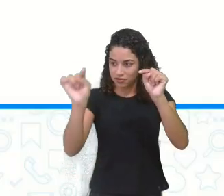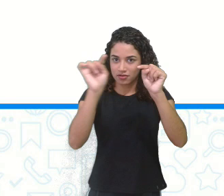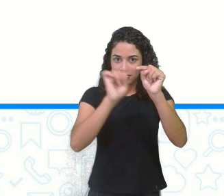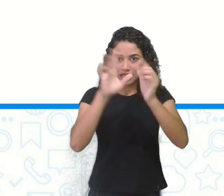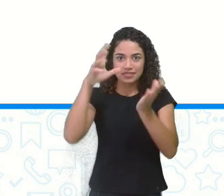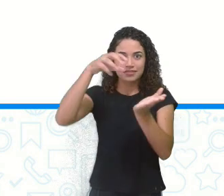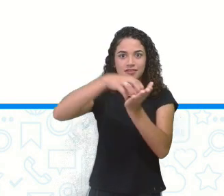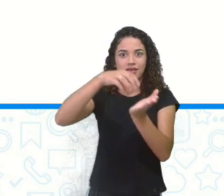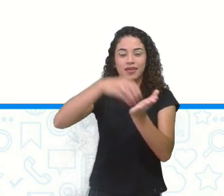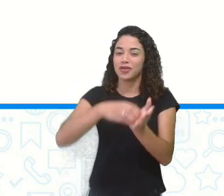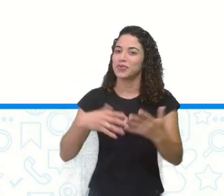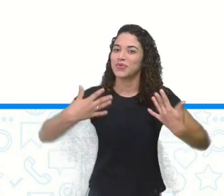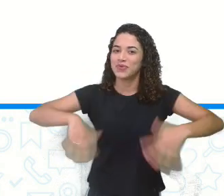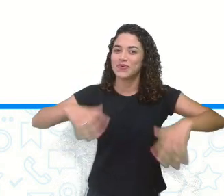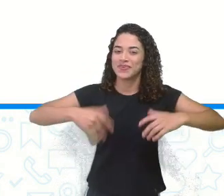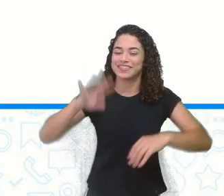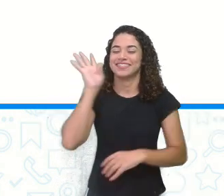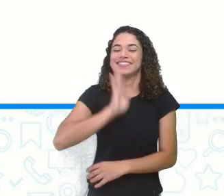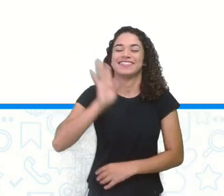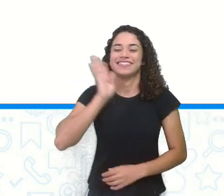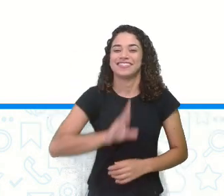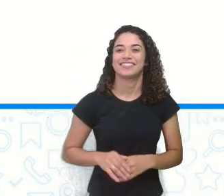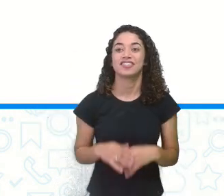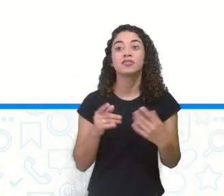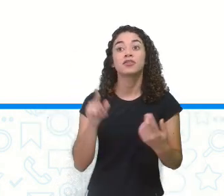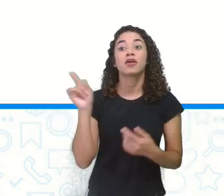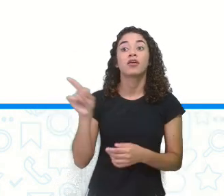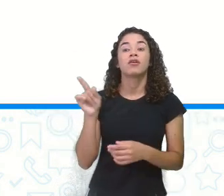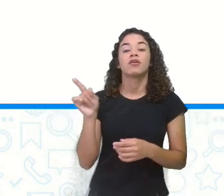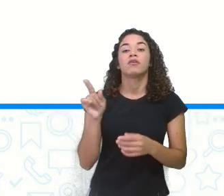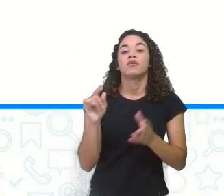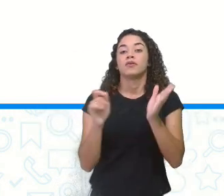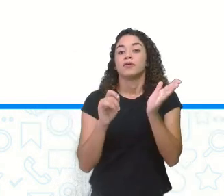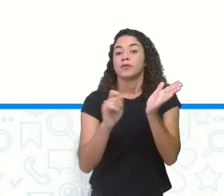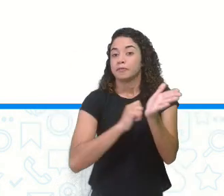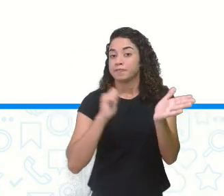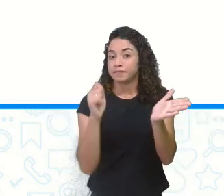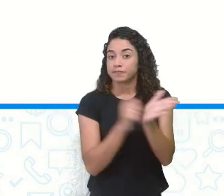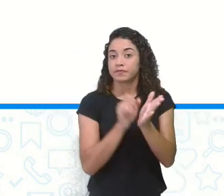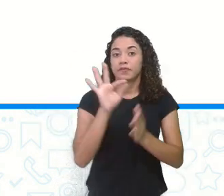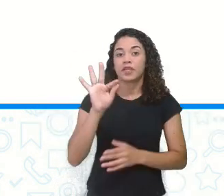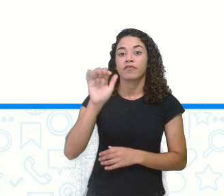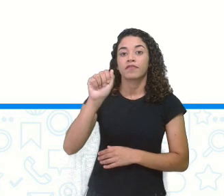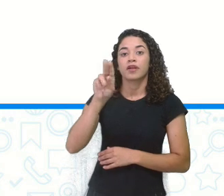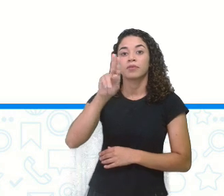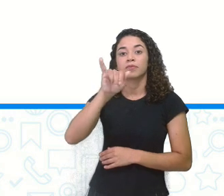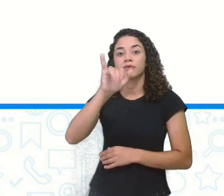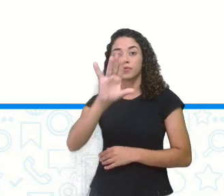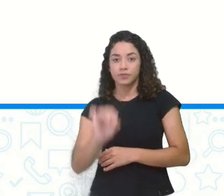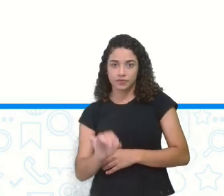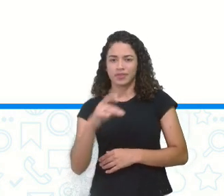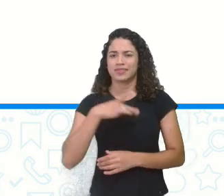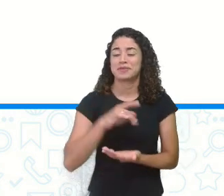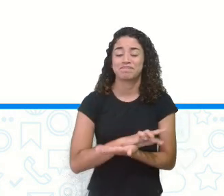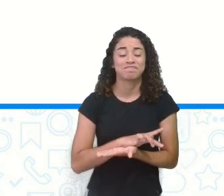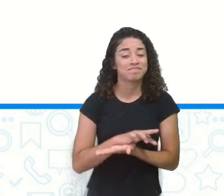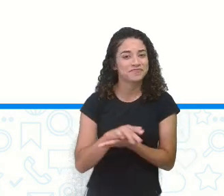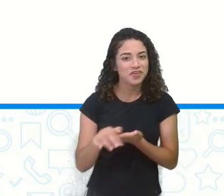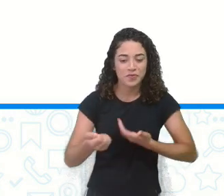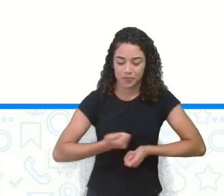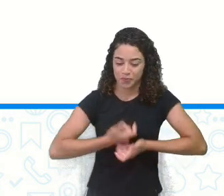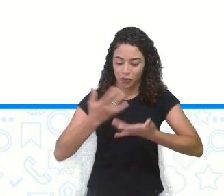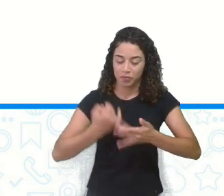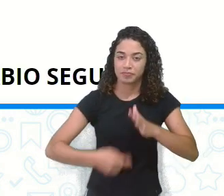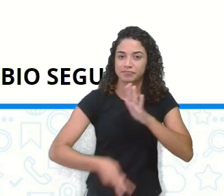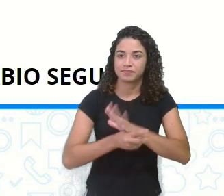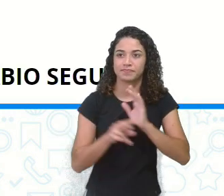legal. Muito bom, não é? E esse é de Fábio Bahia, tá? Fábio Bahia tem vários poemas